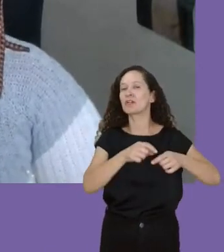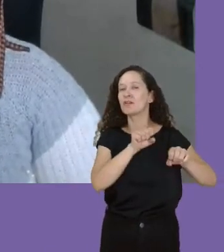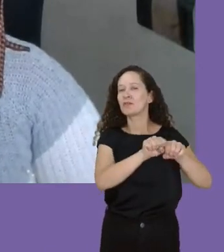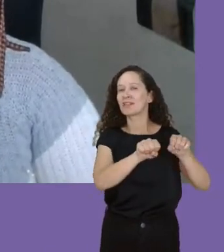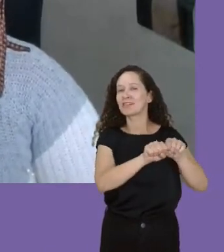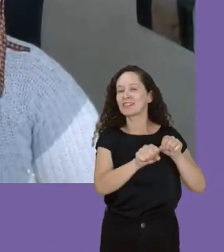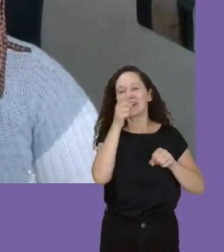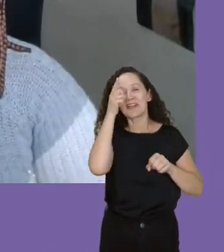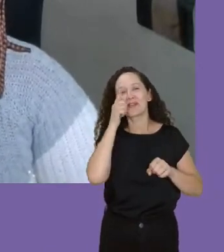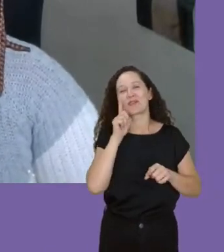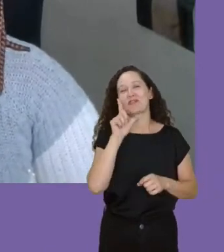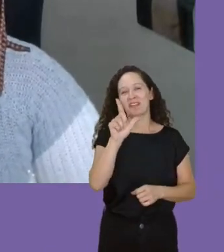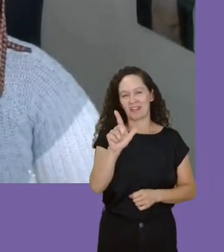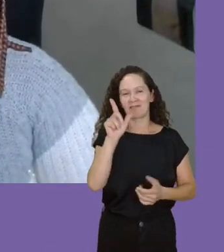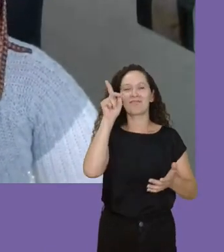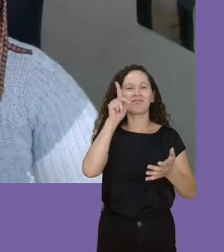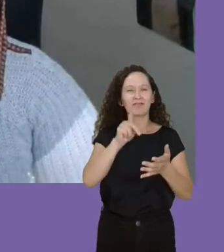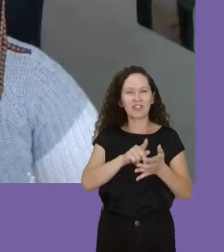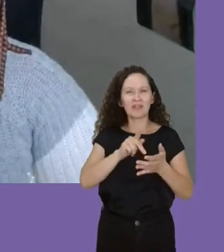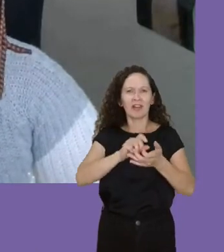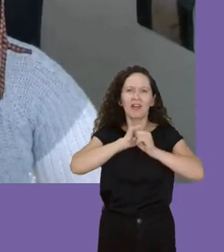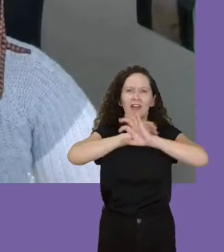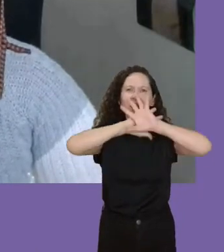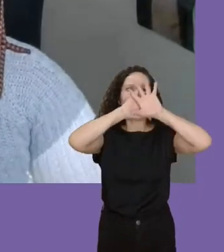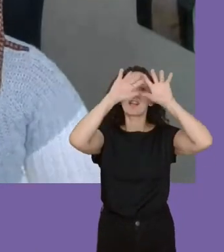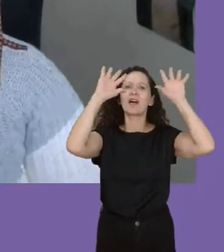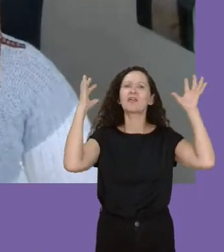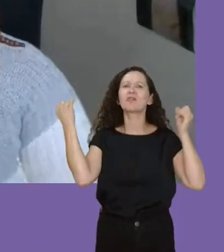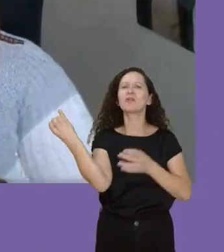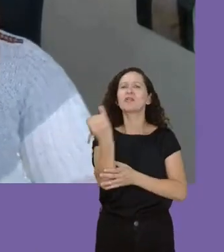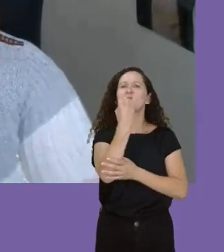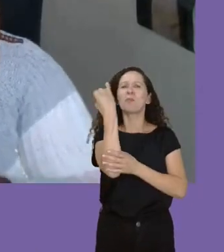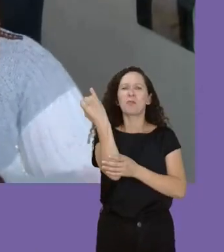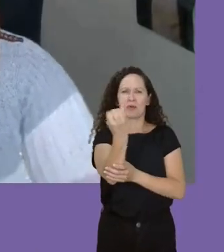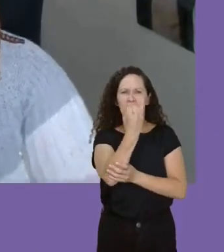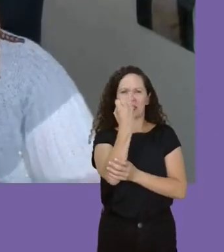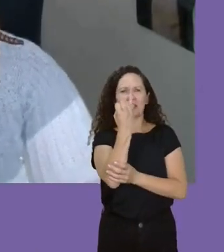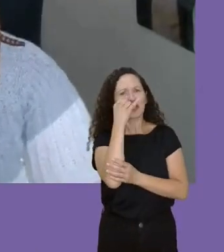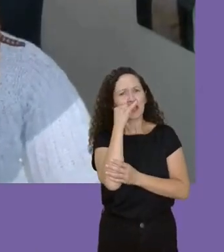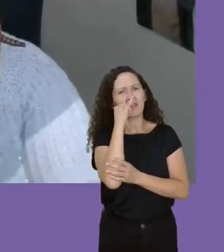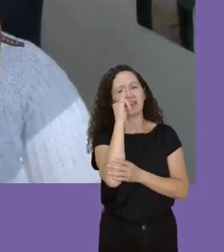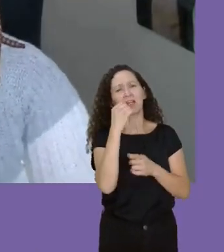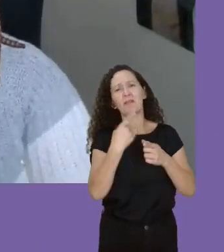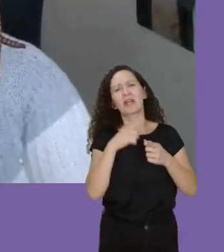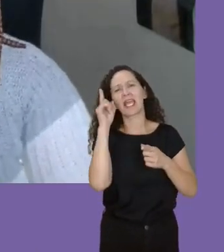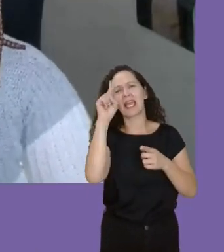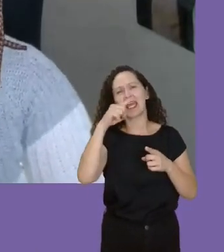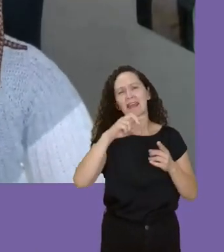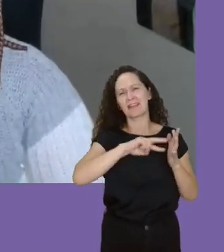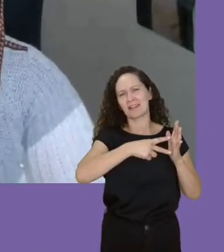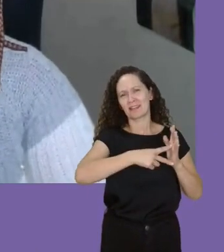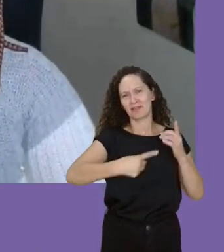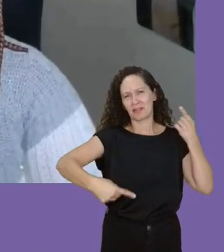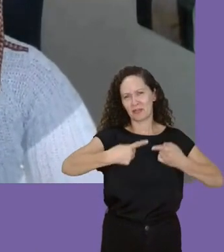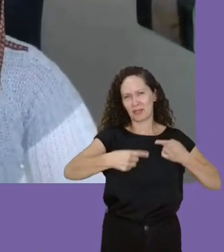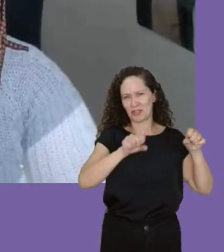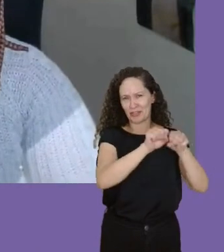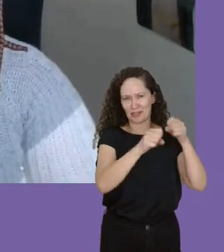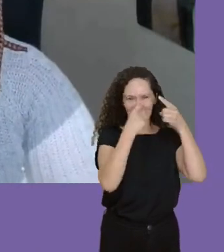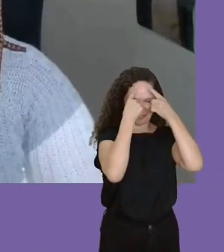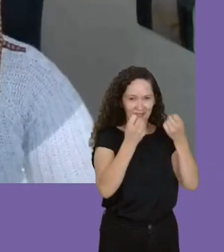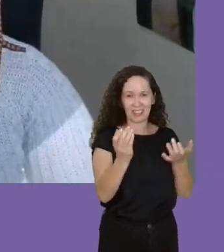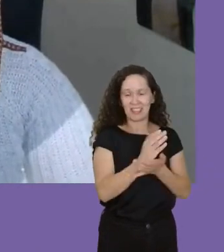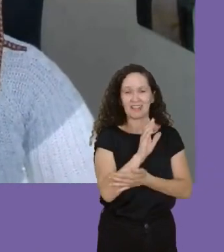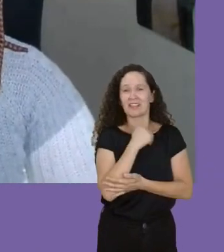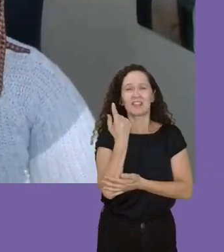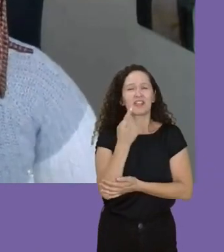é conseguirmos explicitar o quanto que isso é uma violência política, porque são formas, muitas vezes, que não são compreendidas